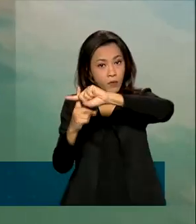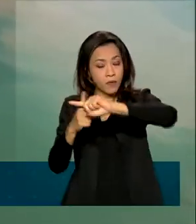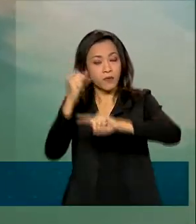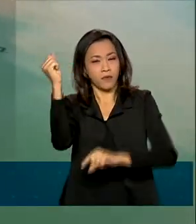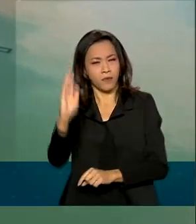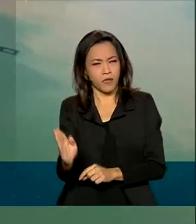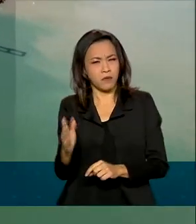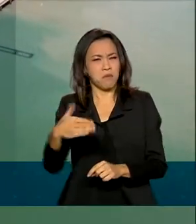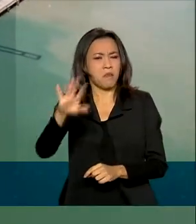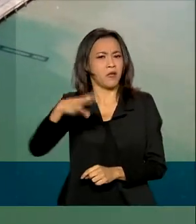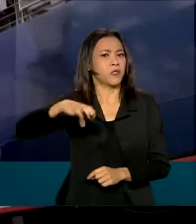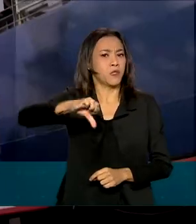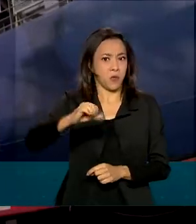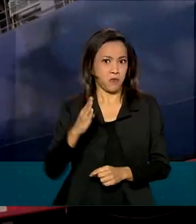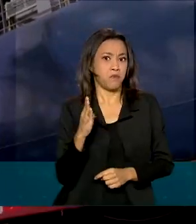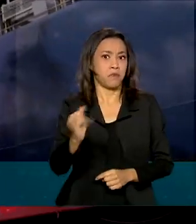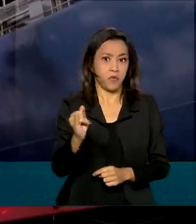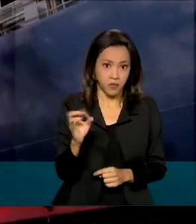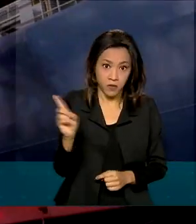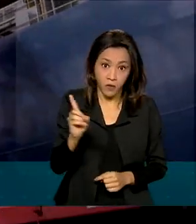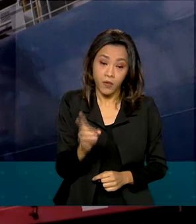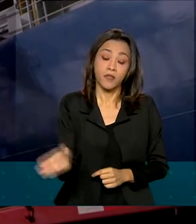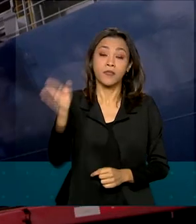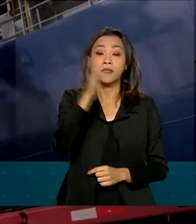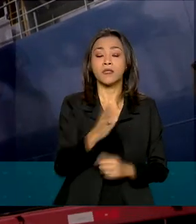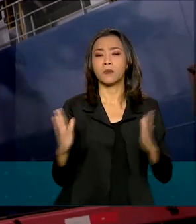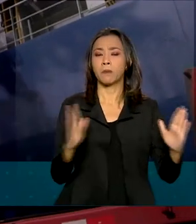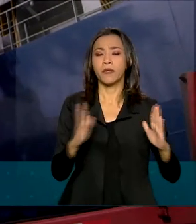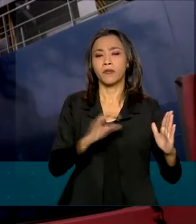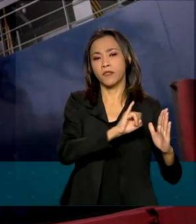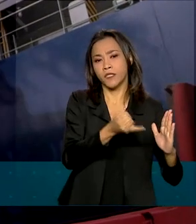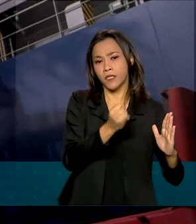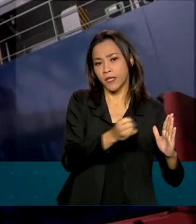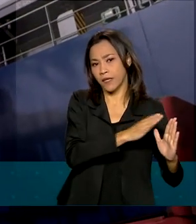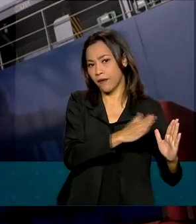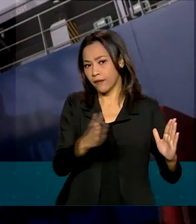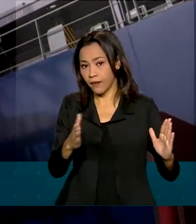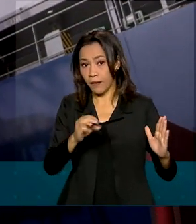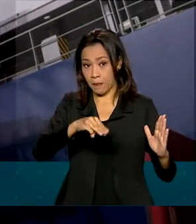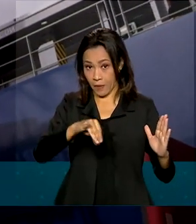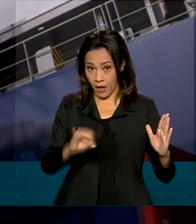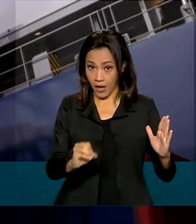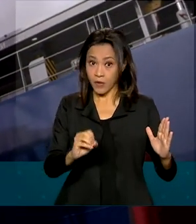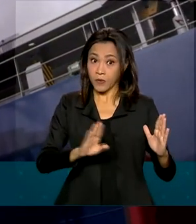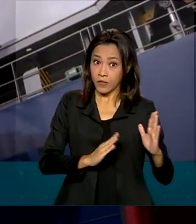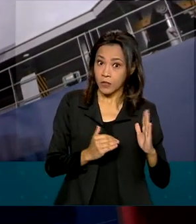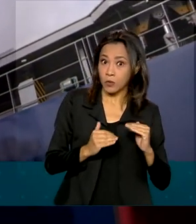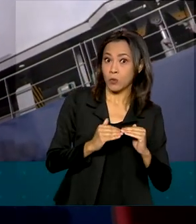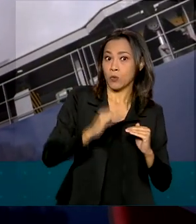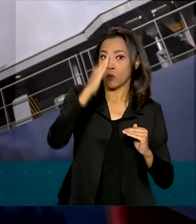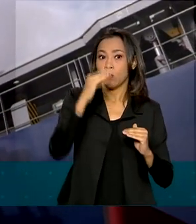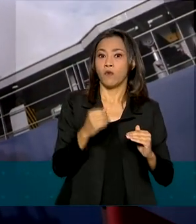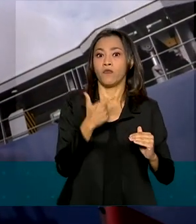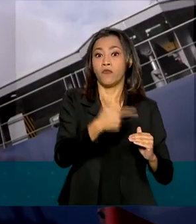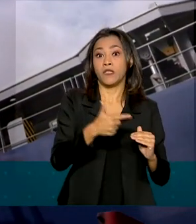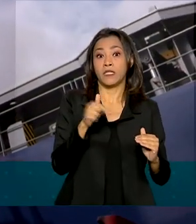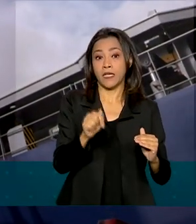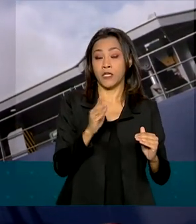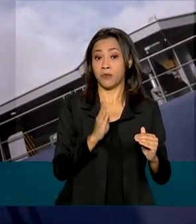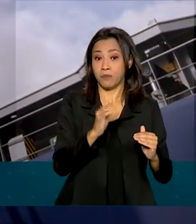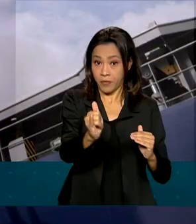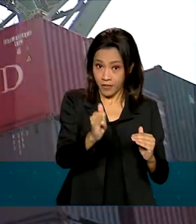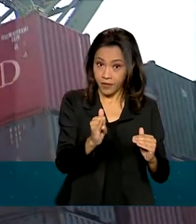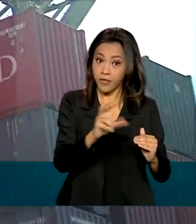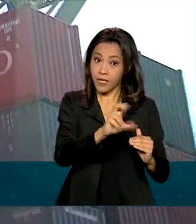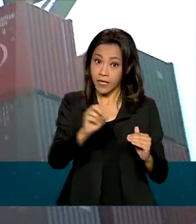em mais de 9 Bilhões de Dólares já no período de Janeiro a Maio é super apto chegou a mais de 27 milhões e meio de